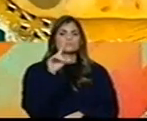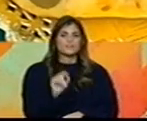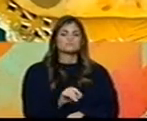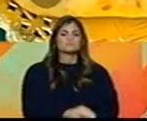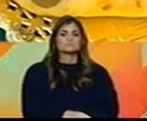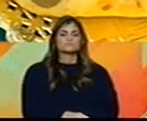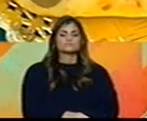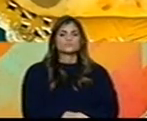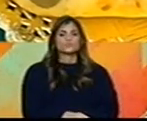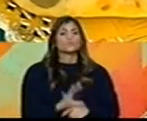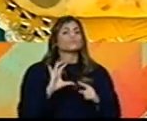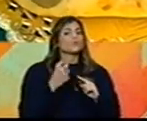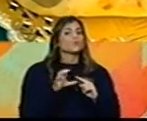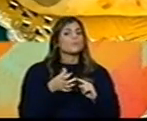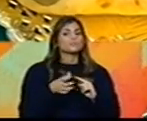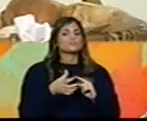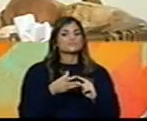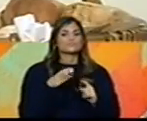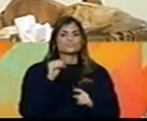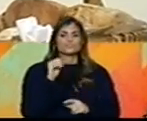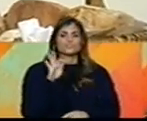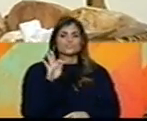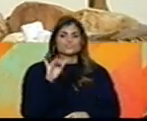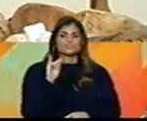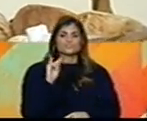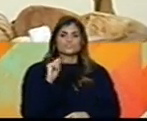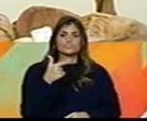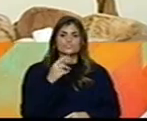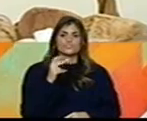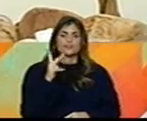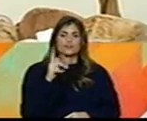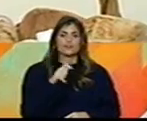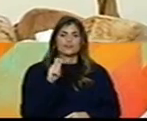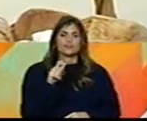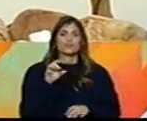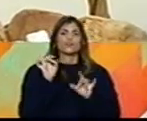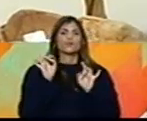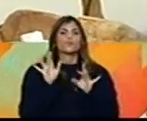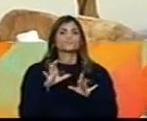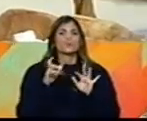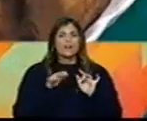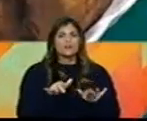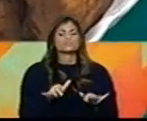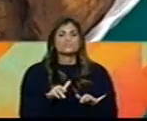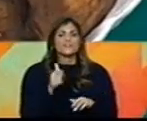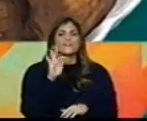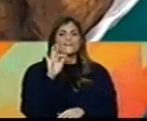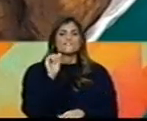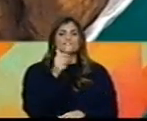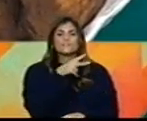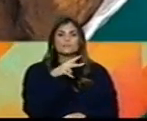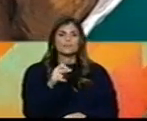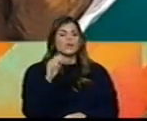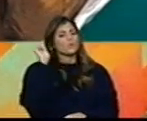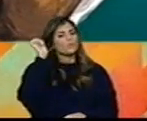Também. Cogumelos. Cogumelos, shiitake, muito anticancerígenos, com muito cálcio e fibras. Os queijos